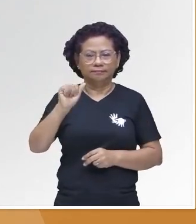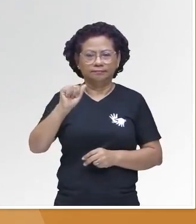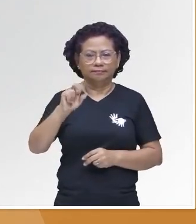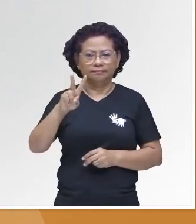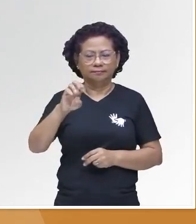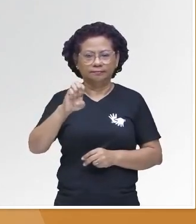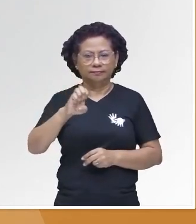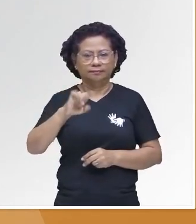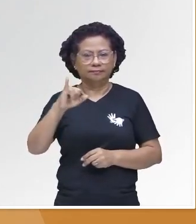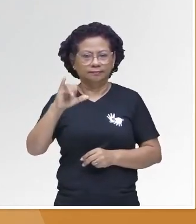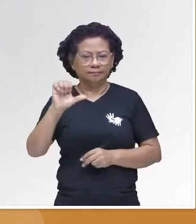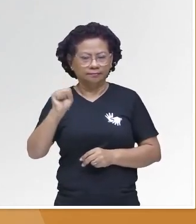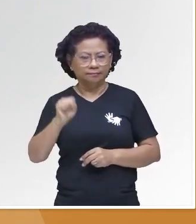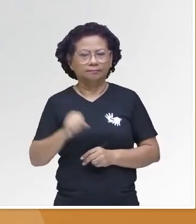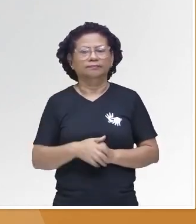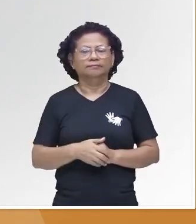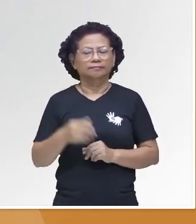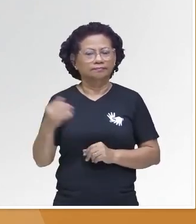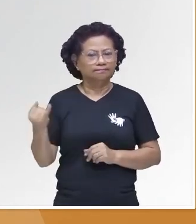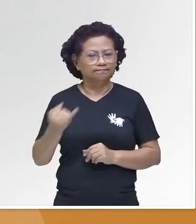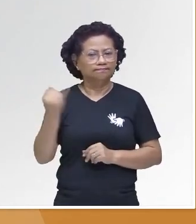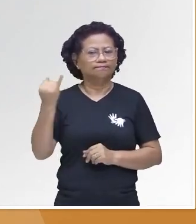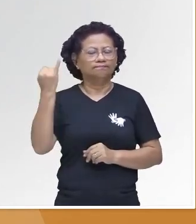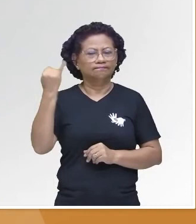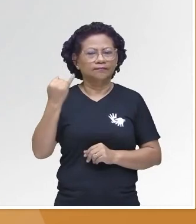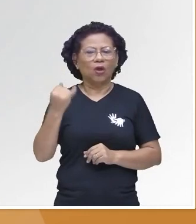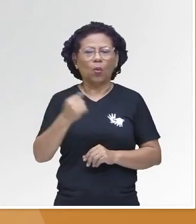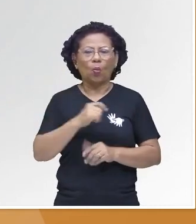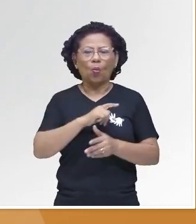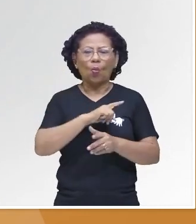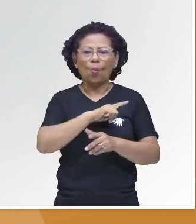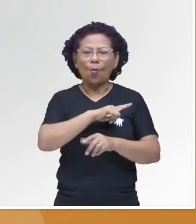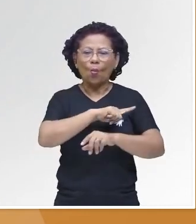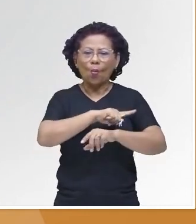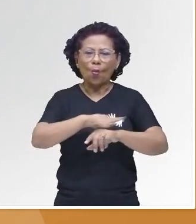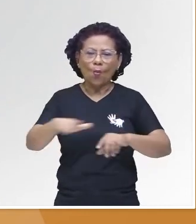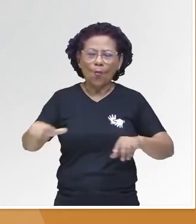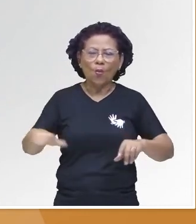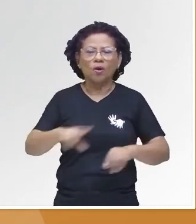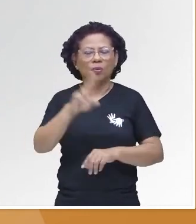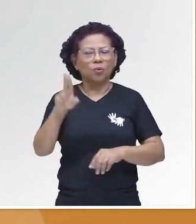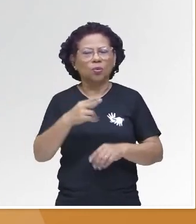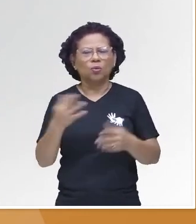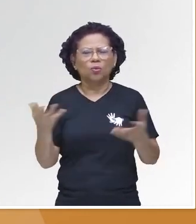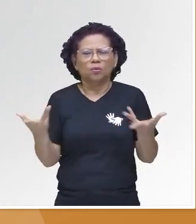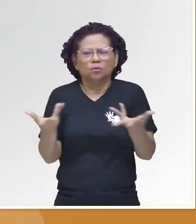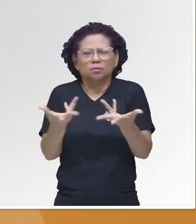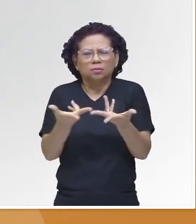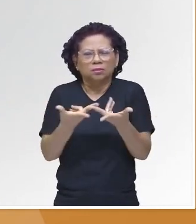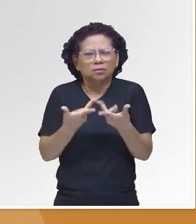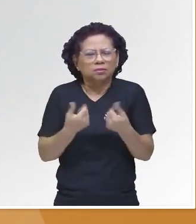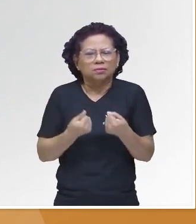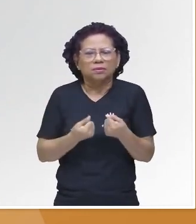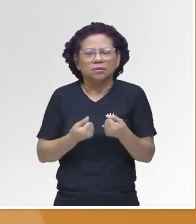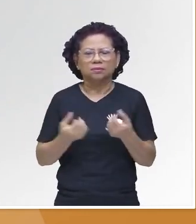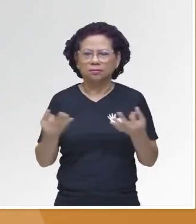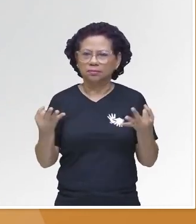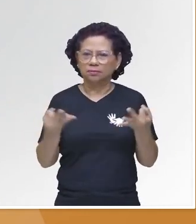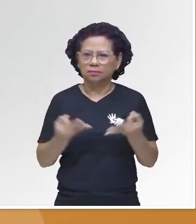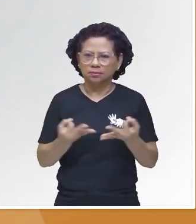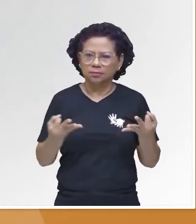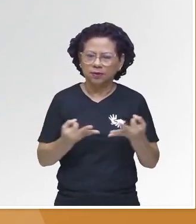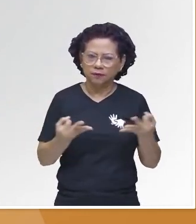aula, elas são consideradas mais limpas, menos agressivas, menos poluentes, então a gente